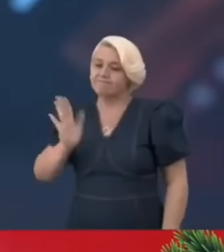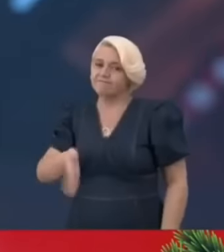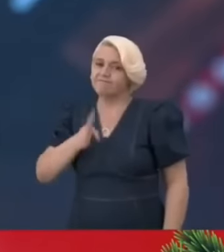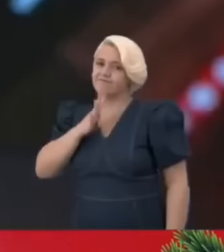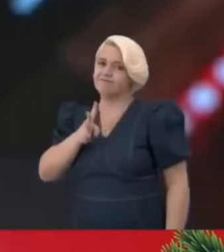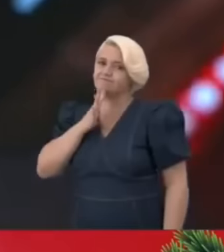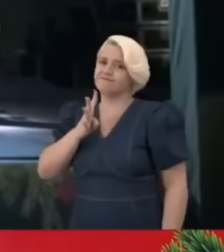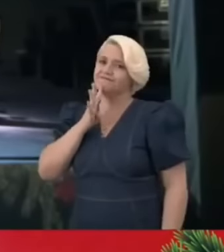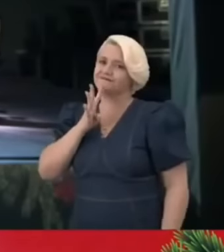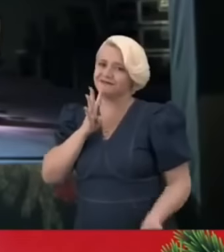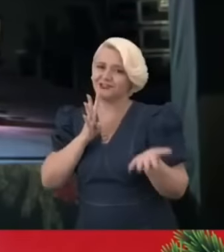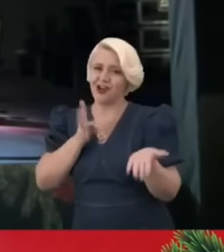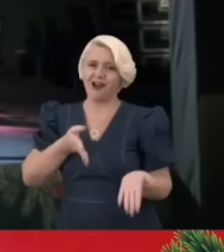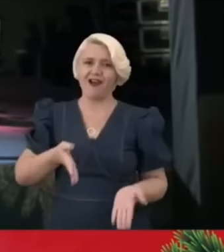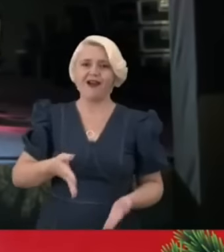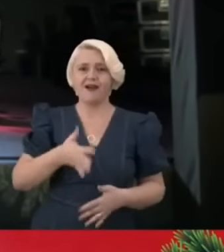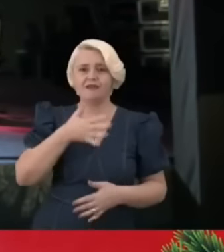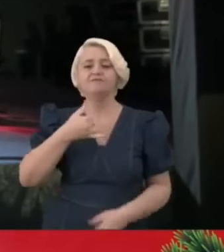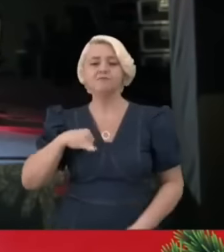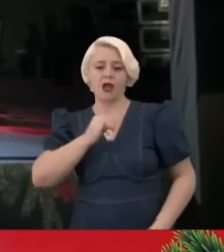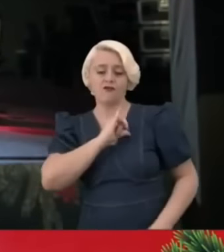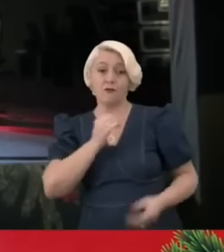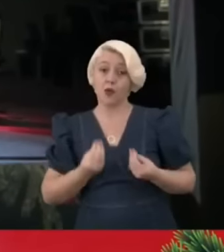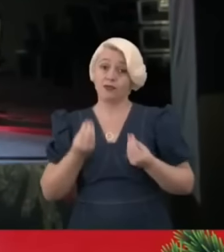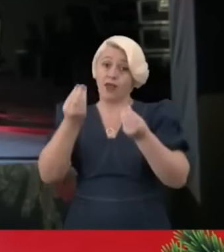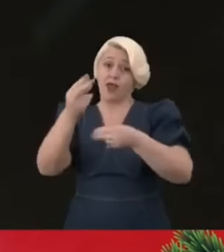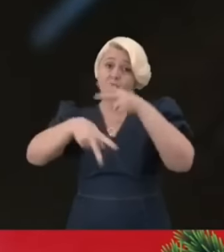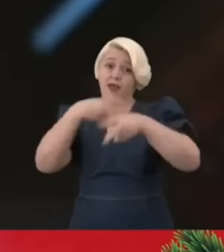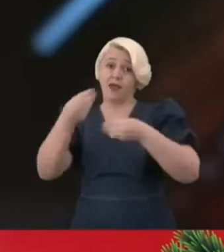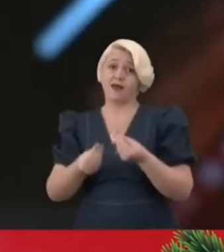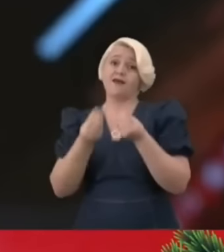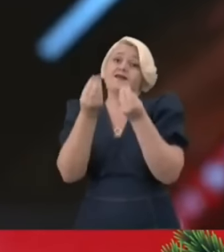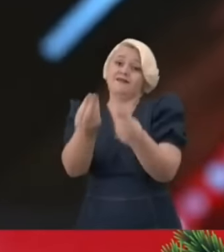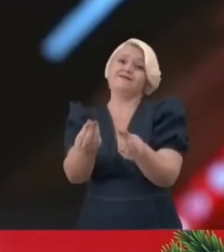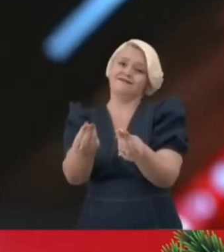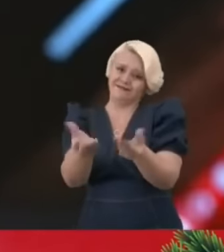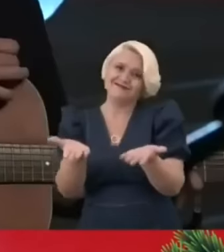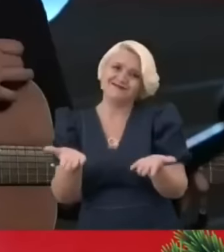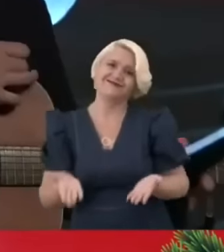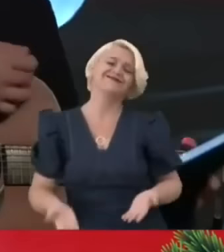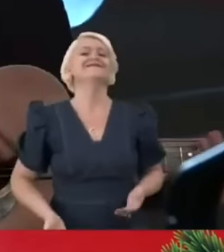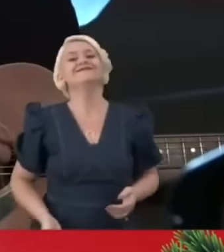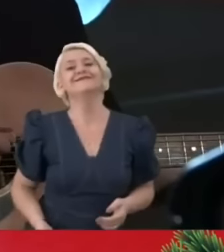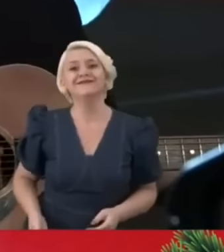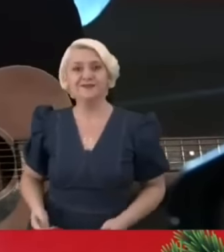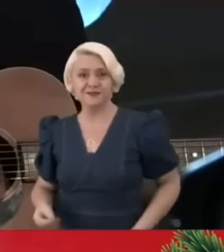Conheço. Esse perfume foi eu quem te dei.